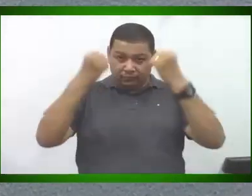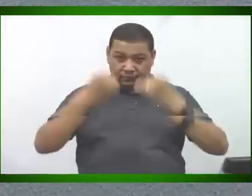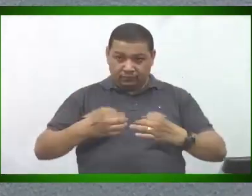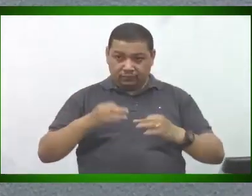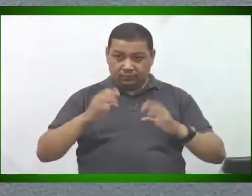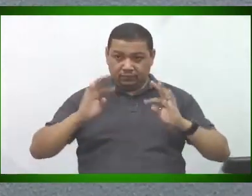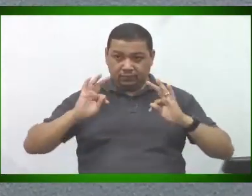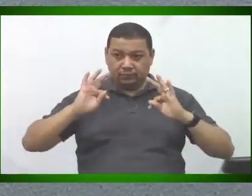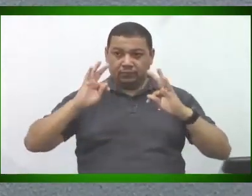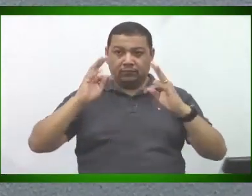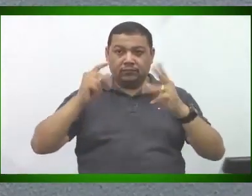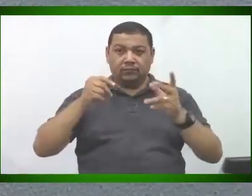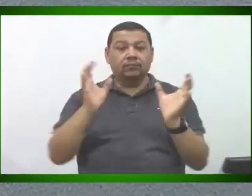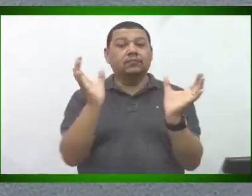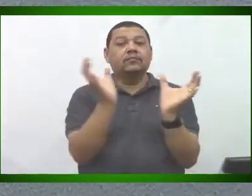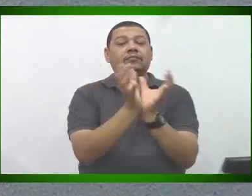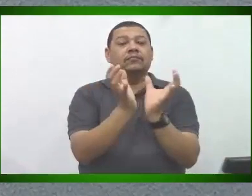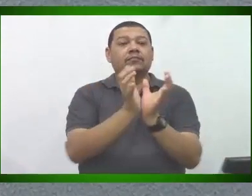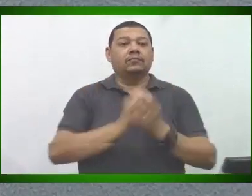as equipes aí,